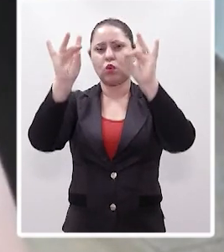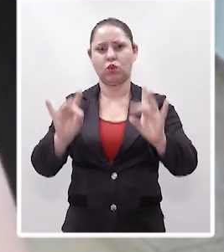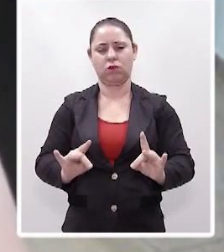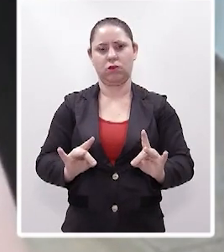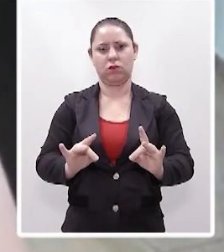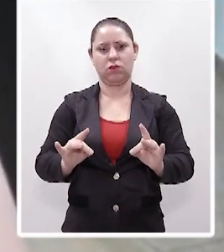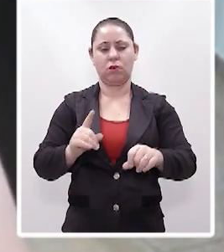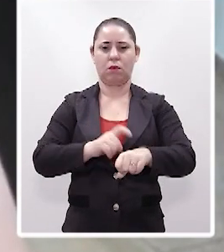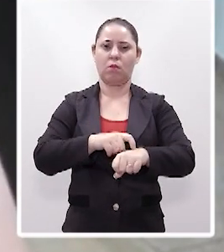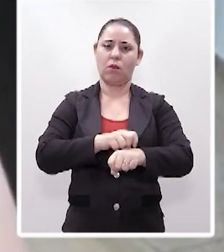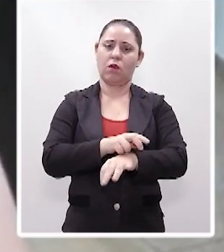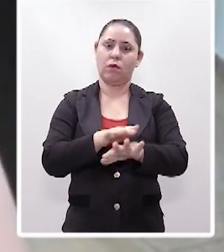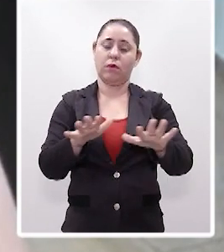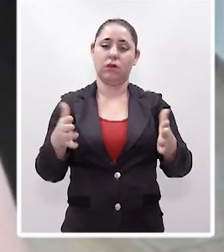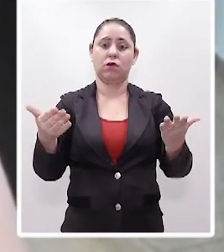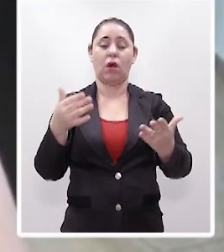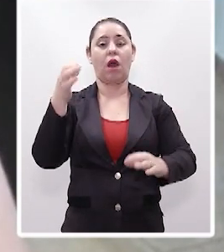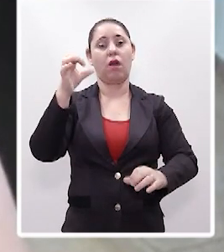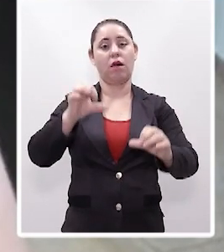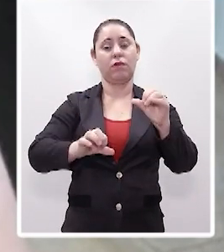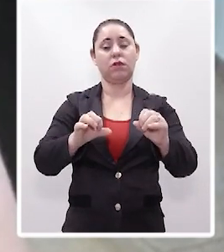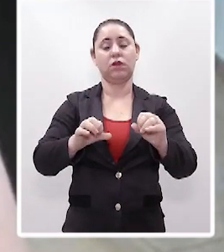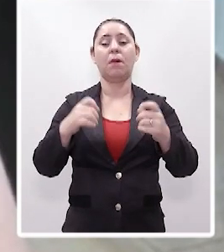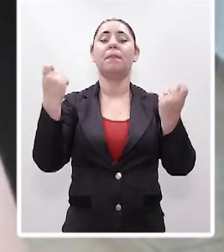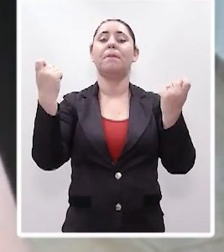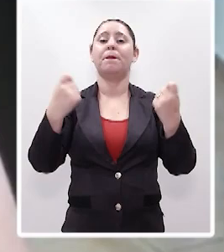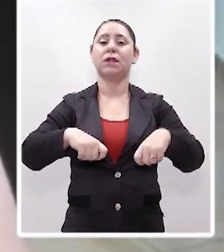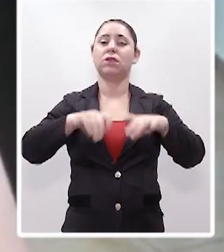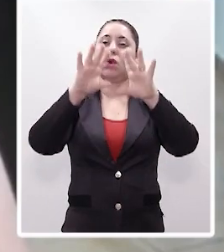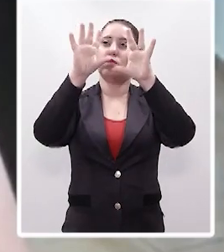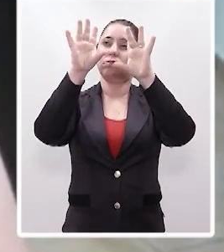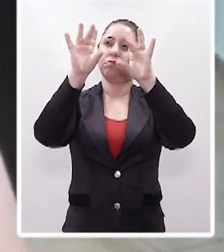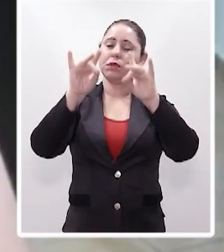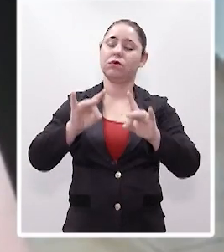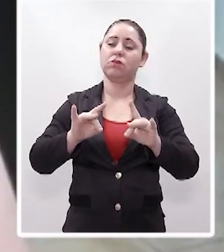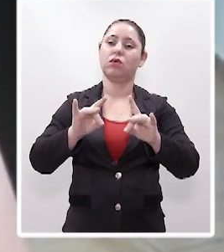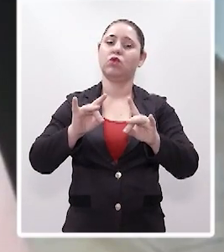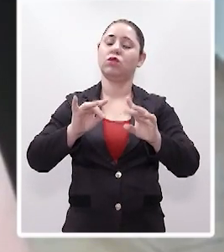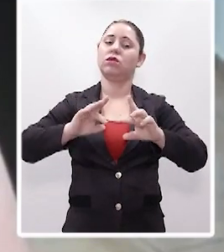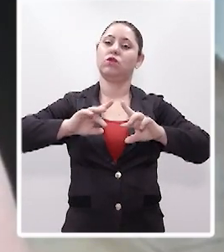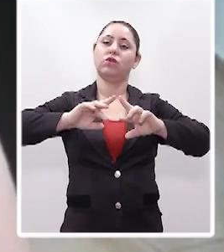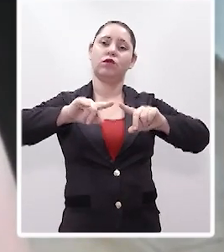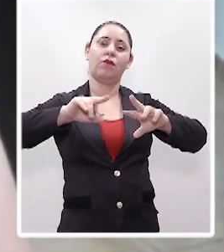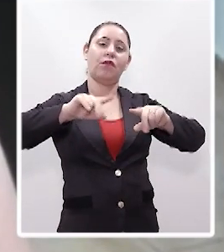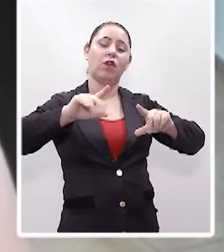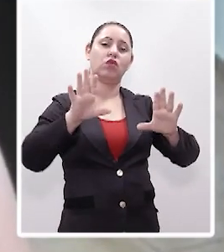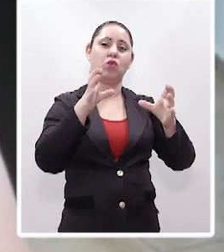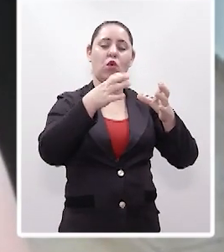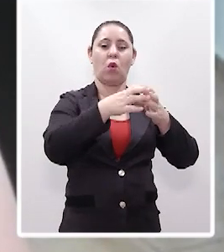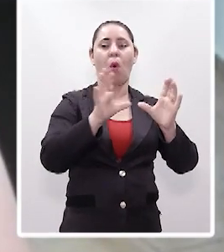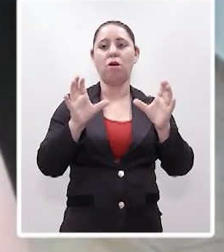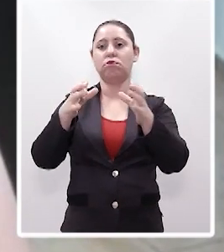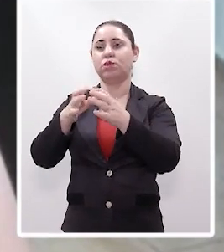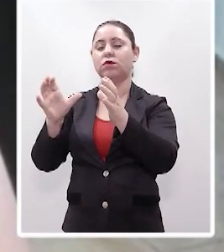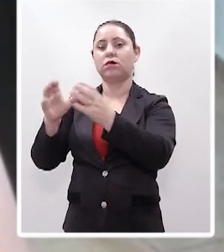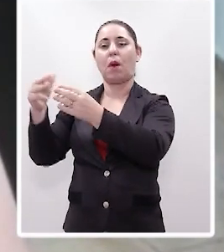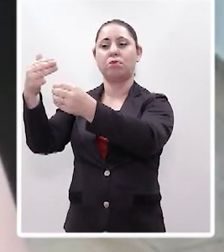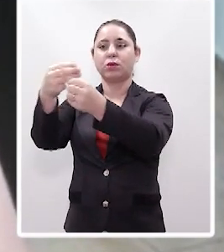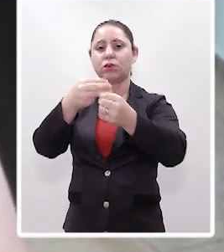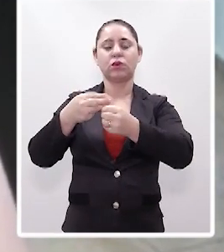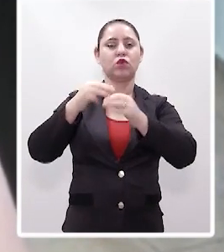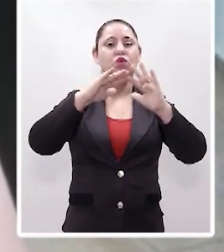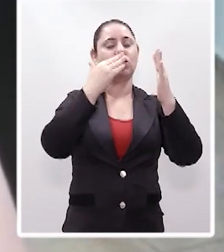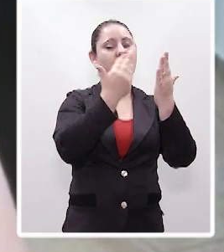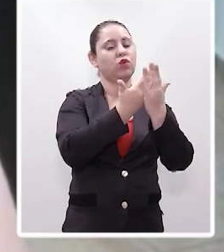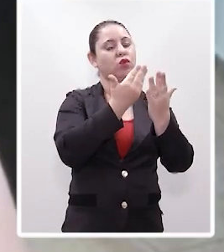né? Então, por isso que essa avaliação, ela precisa ser bem contextual de cada rede, de cada município,